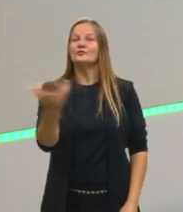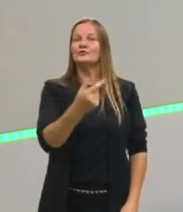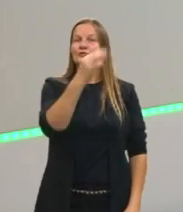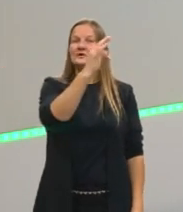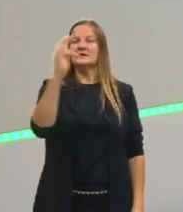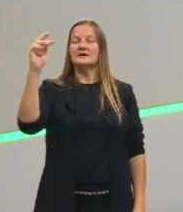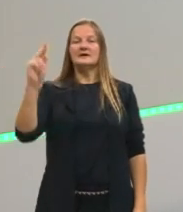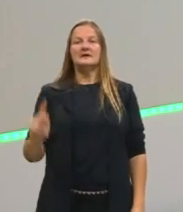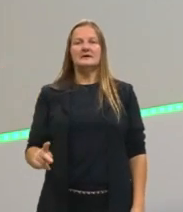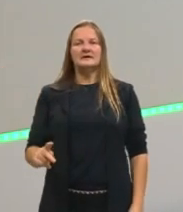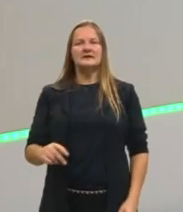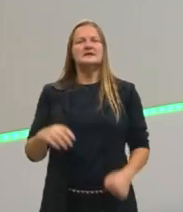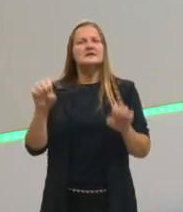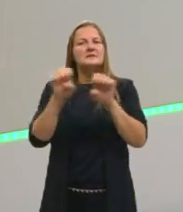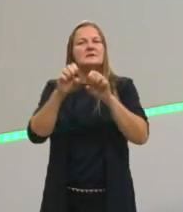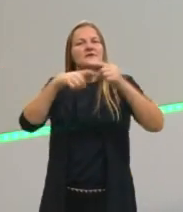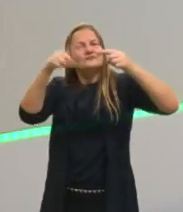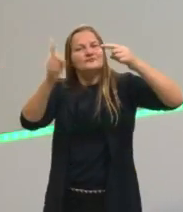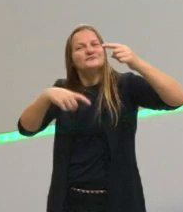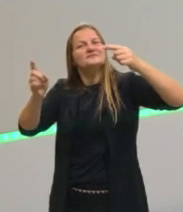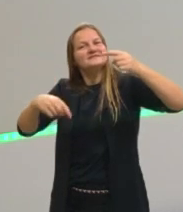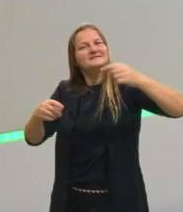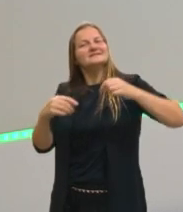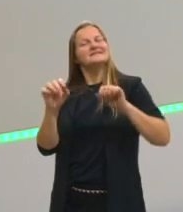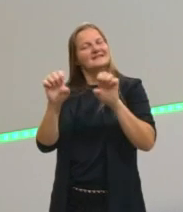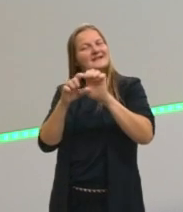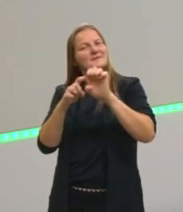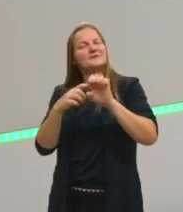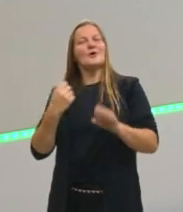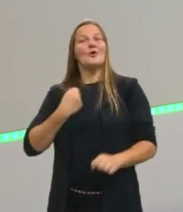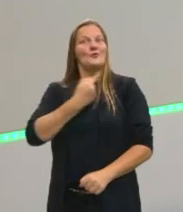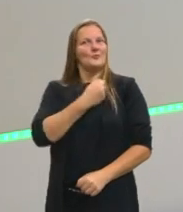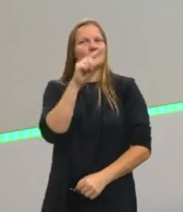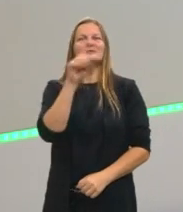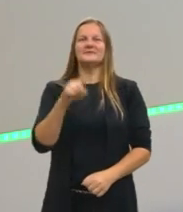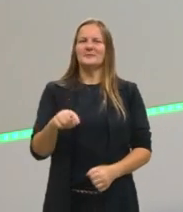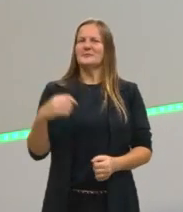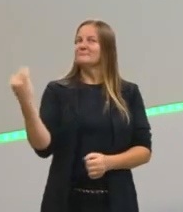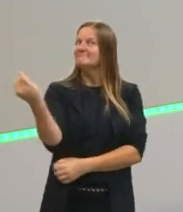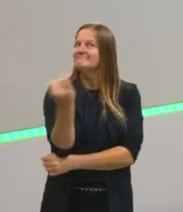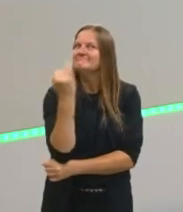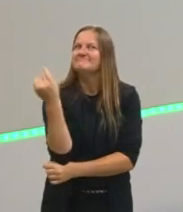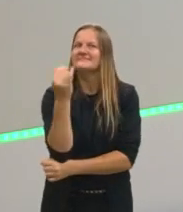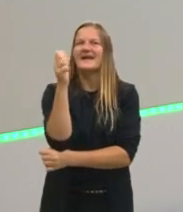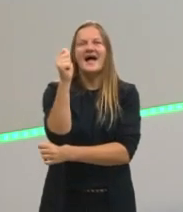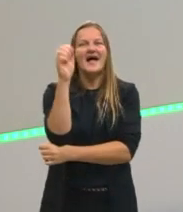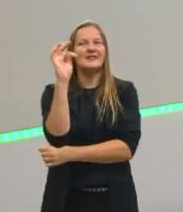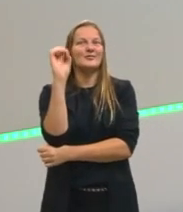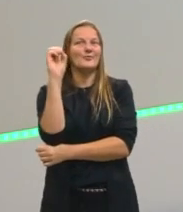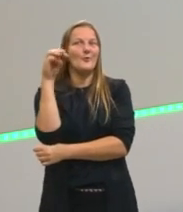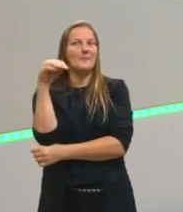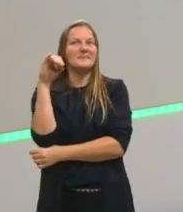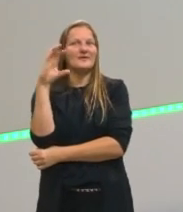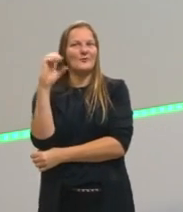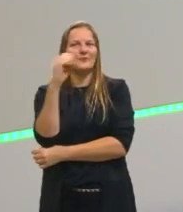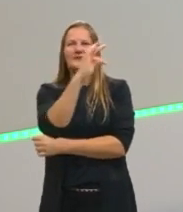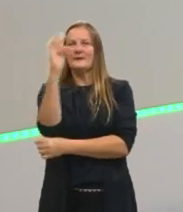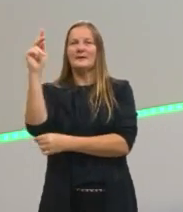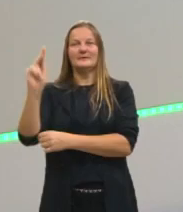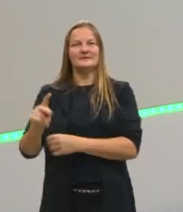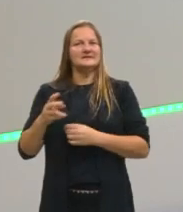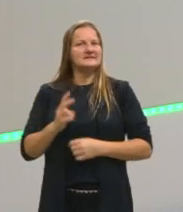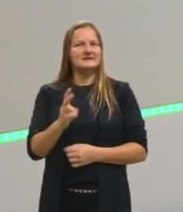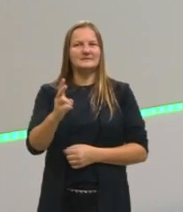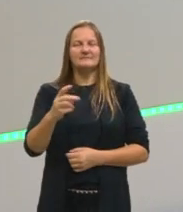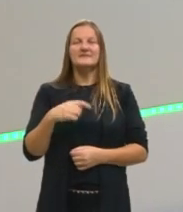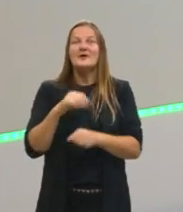periódica a gente precisa entender a distribuição eletrônica dos elementos que é o número atômico né feito a partir do número atômico que está presente na tabela e